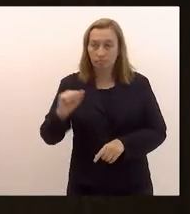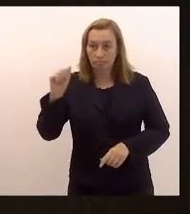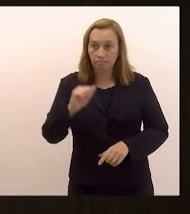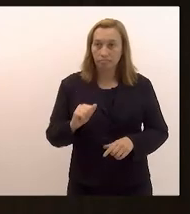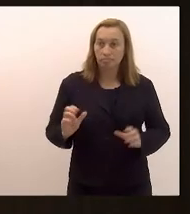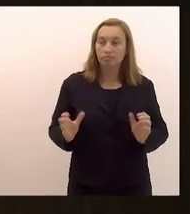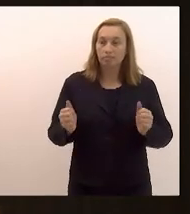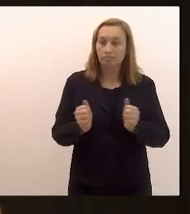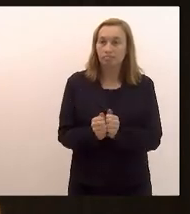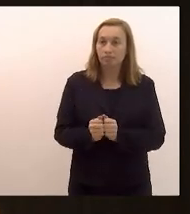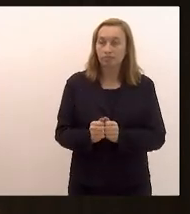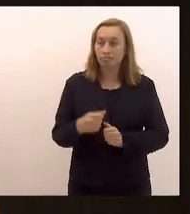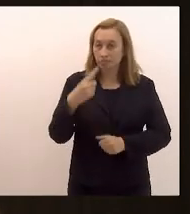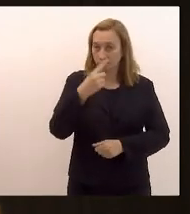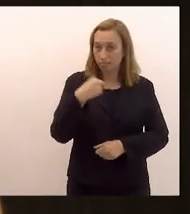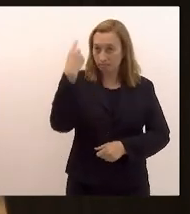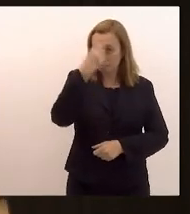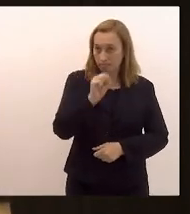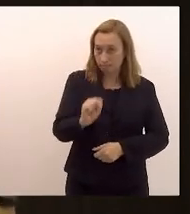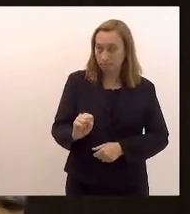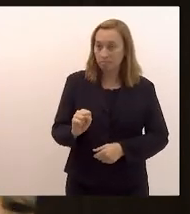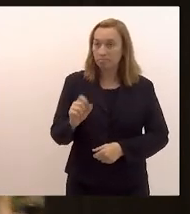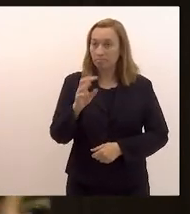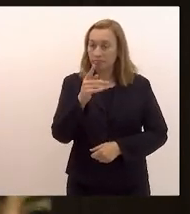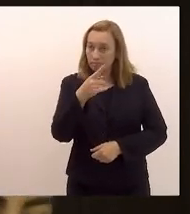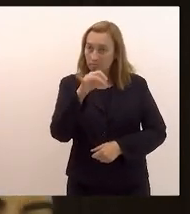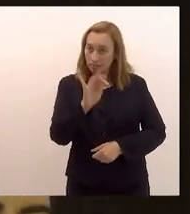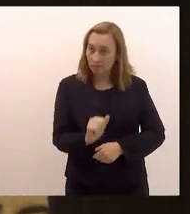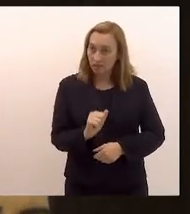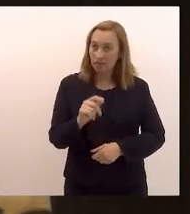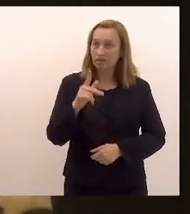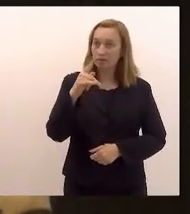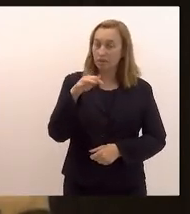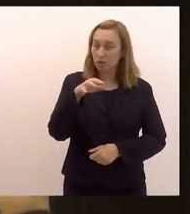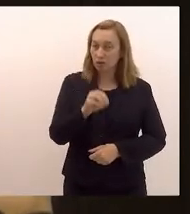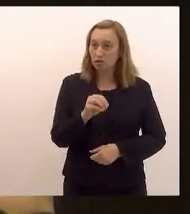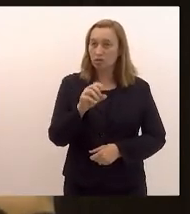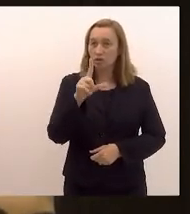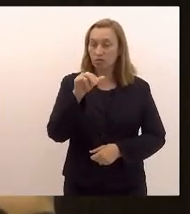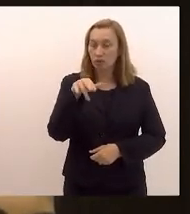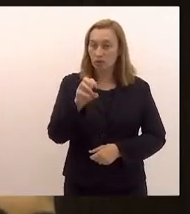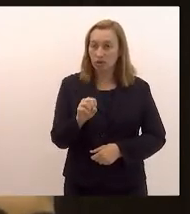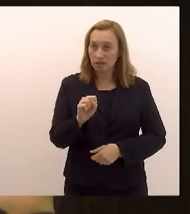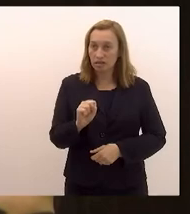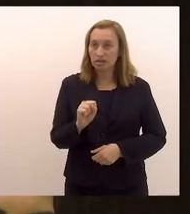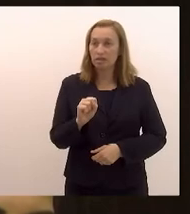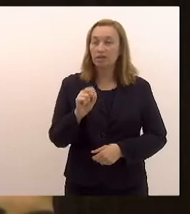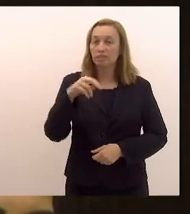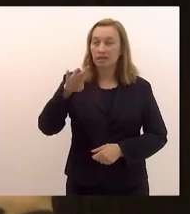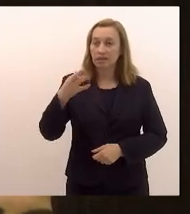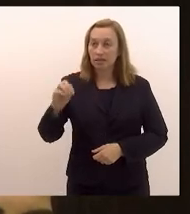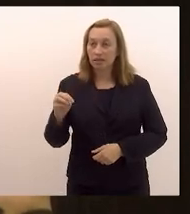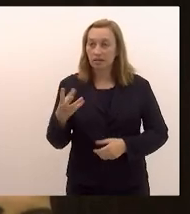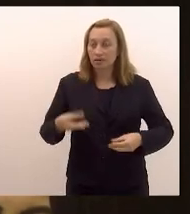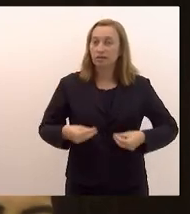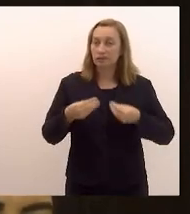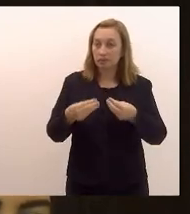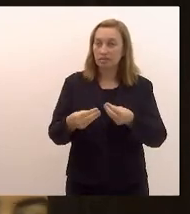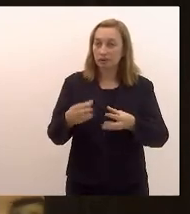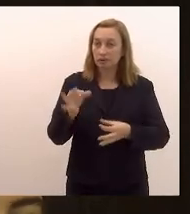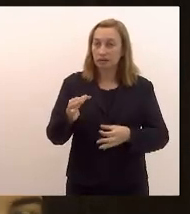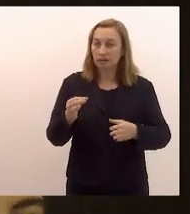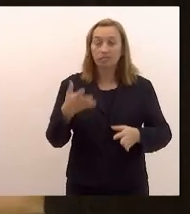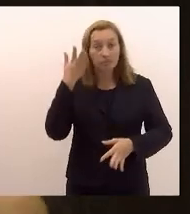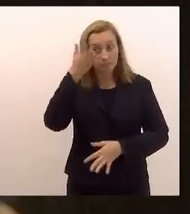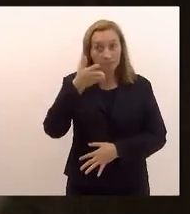maratona de 8 horas eu queria convidar a Kátia e trouxe o Luiz Felipe e Marcelo leão para gente entregar formalmente